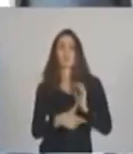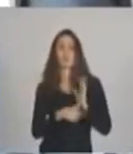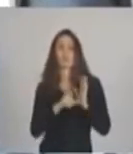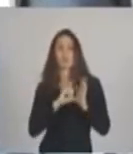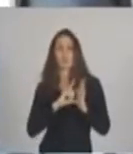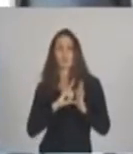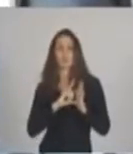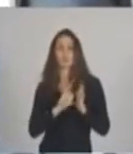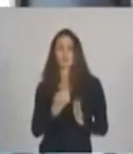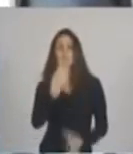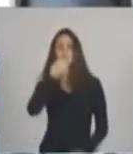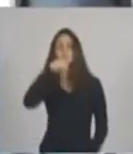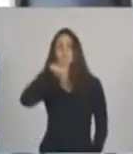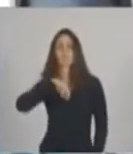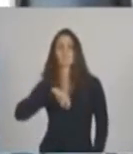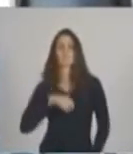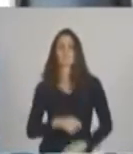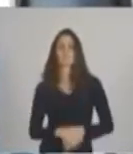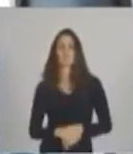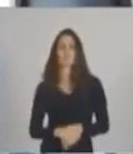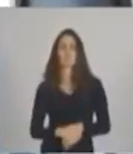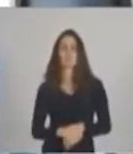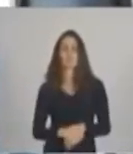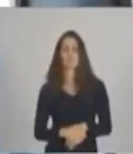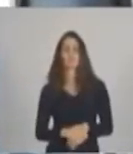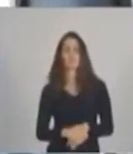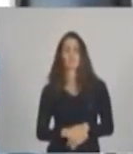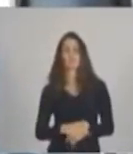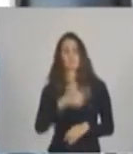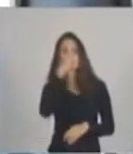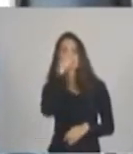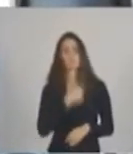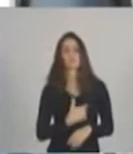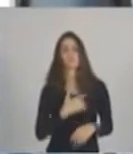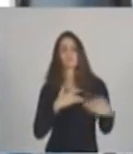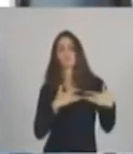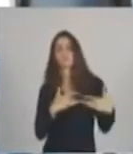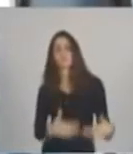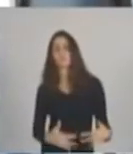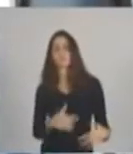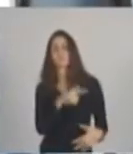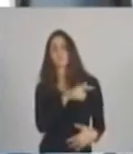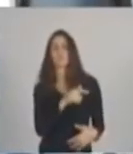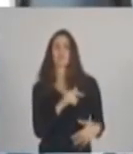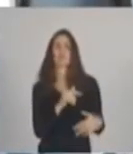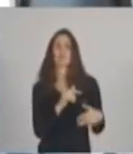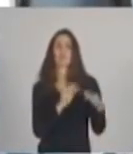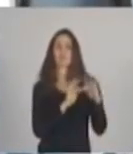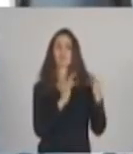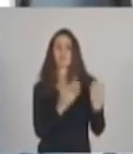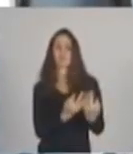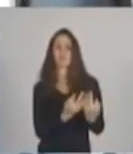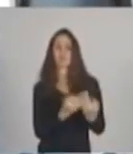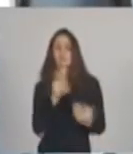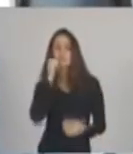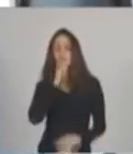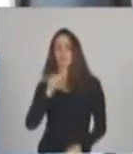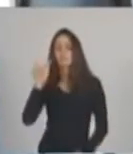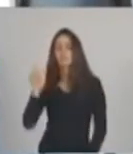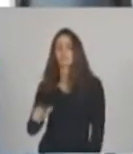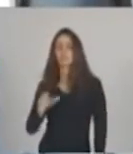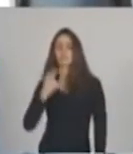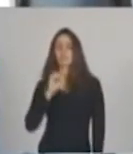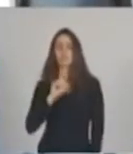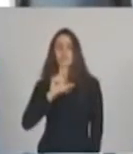perder a consciência. Então fica aqui o nosso pesar pela passagem da dona Olímpia. Dona Olímpia,